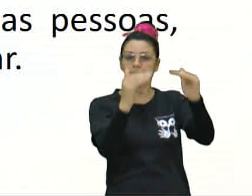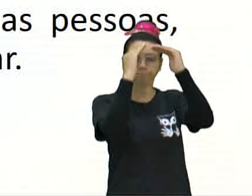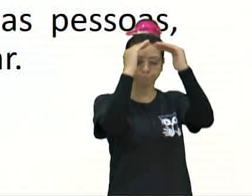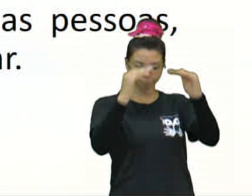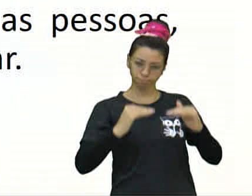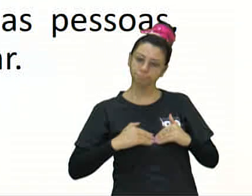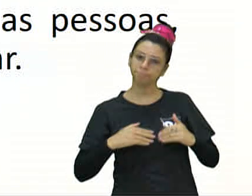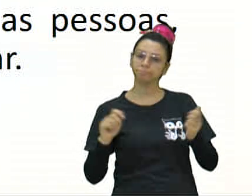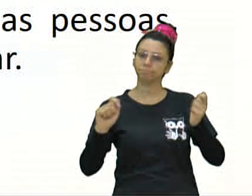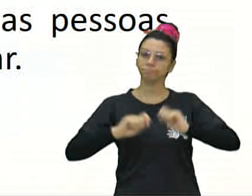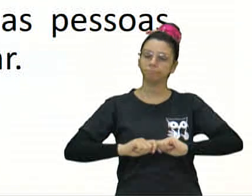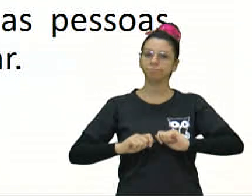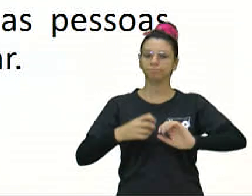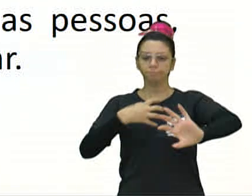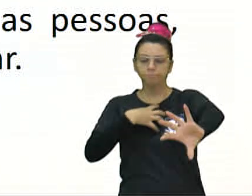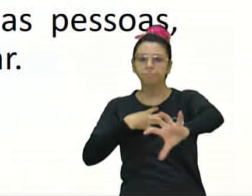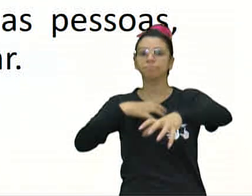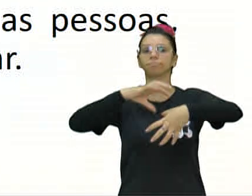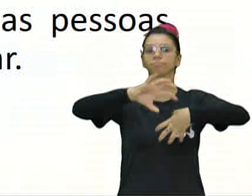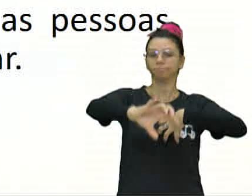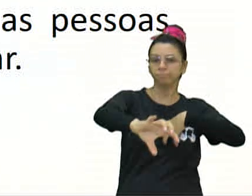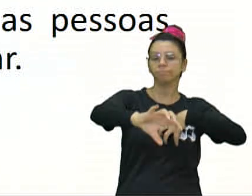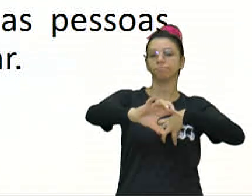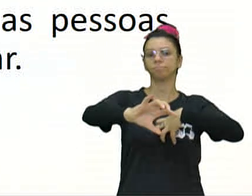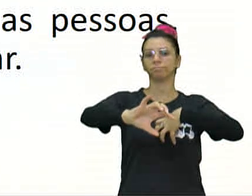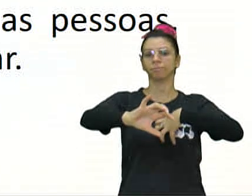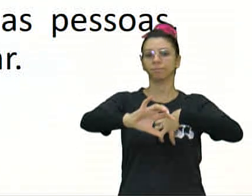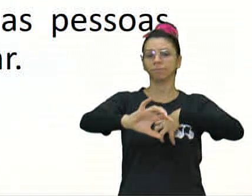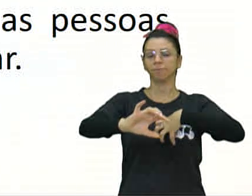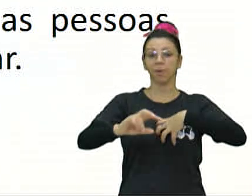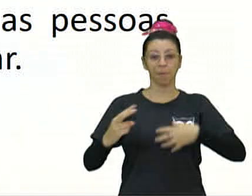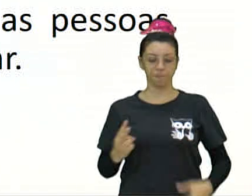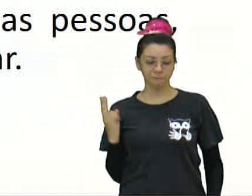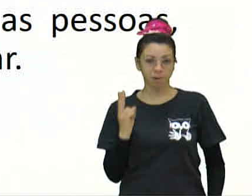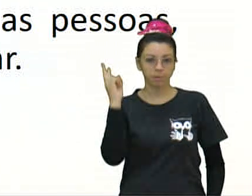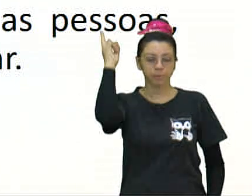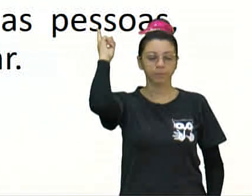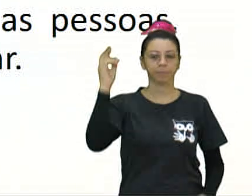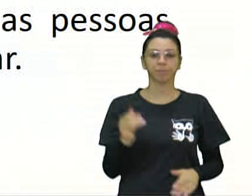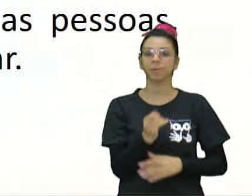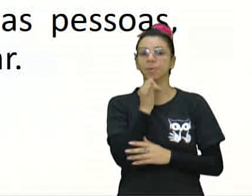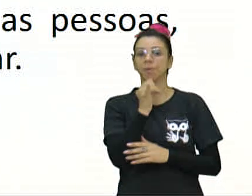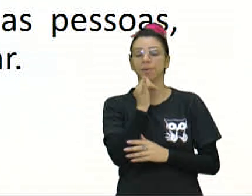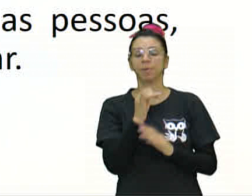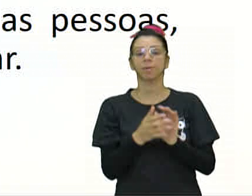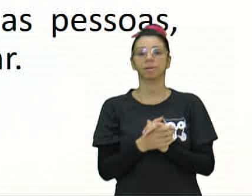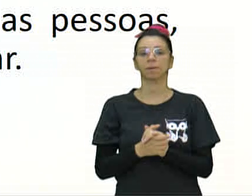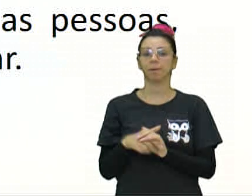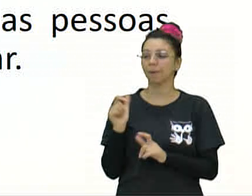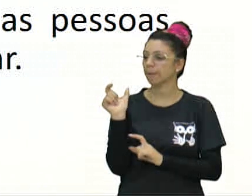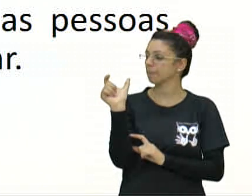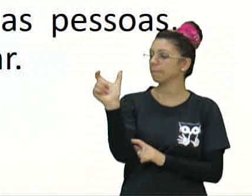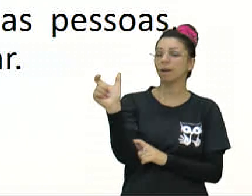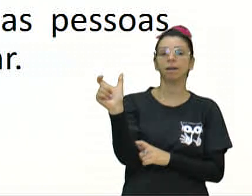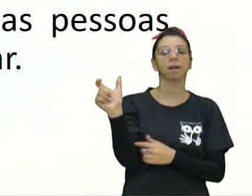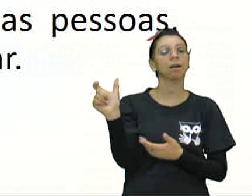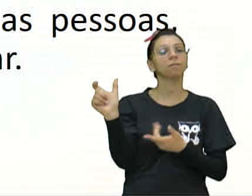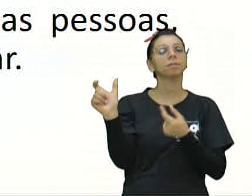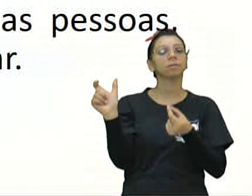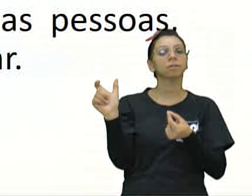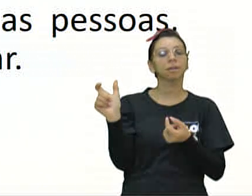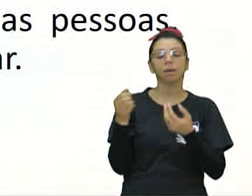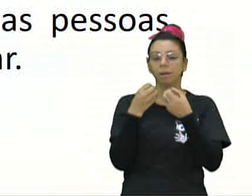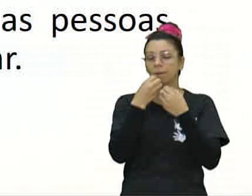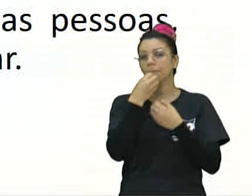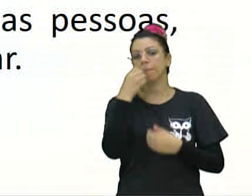bem tratados, nos sentimos mais valorizados. Os exemplos de cortesia são o quê? As palavras ditas com suavidade,